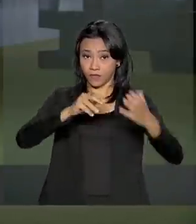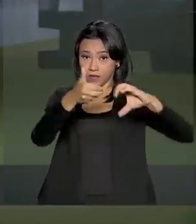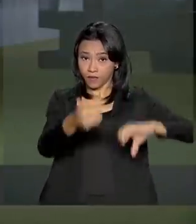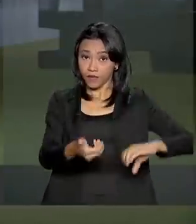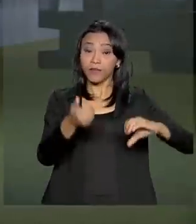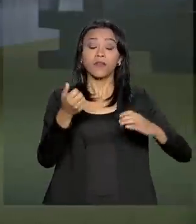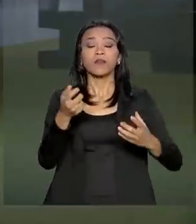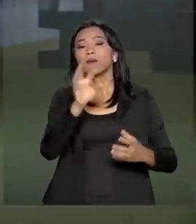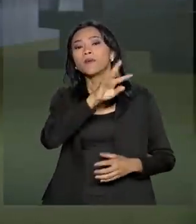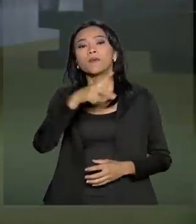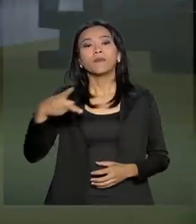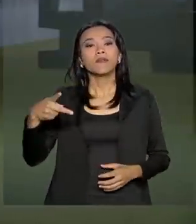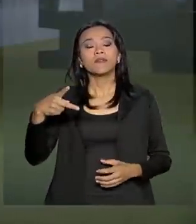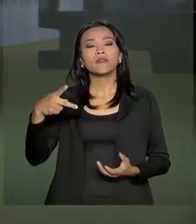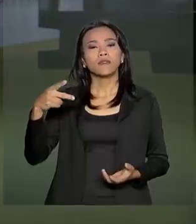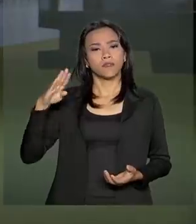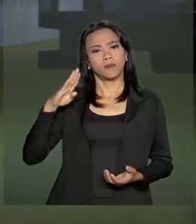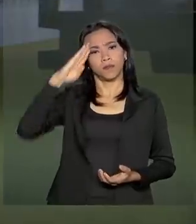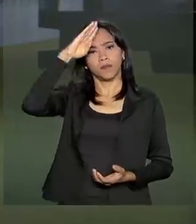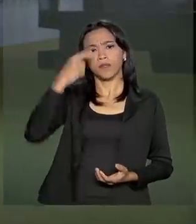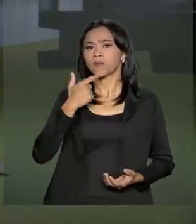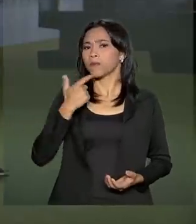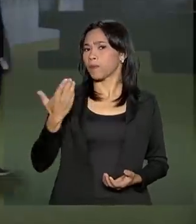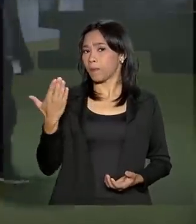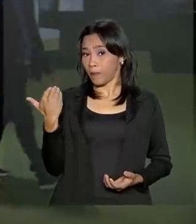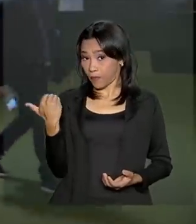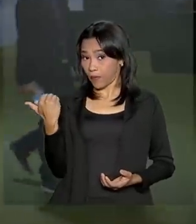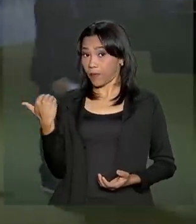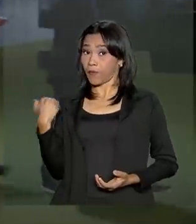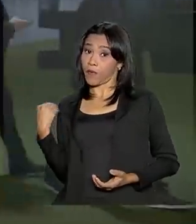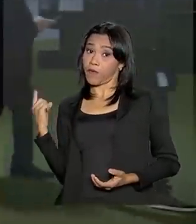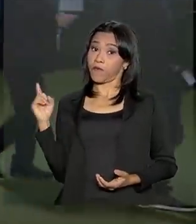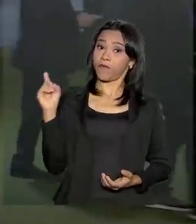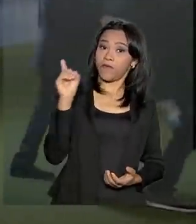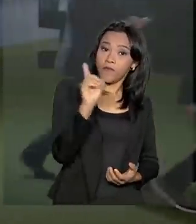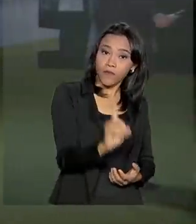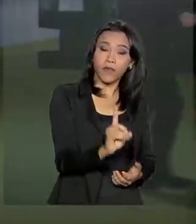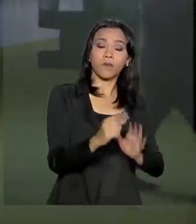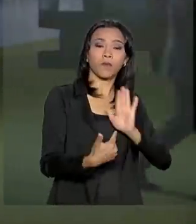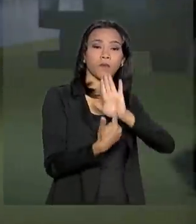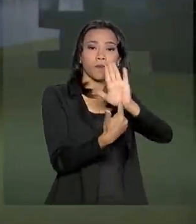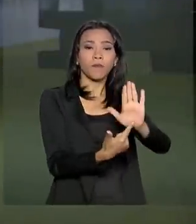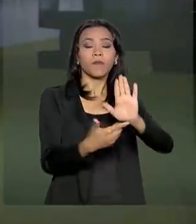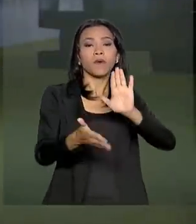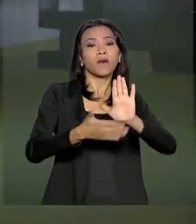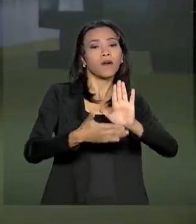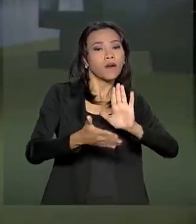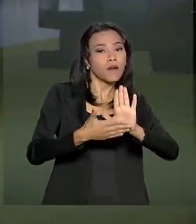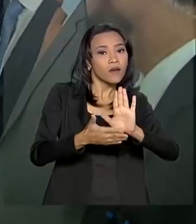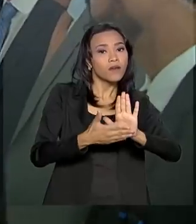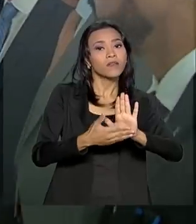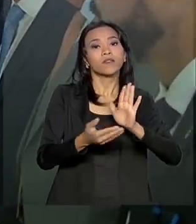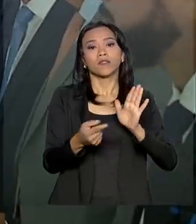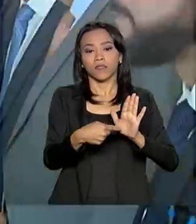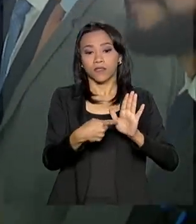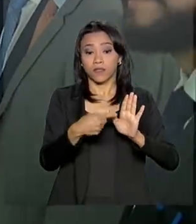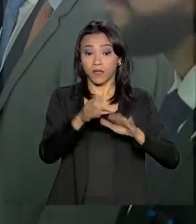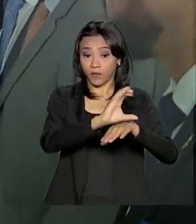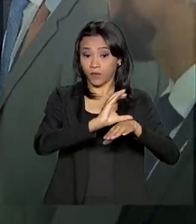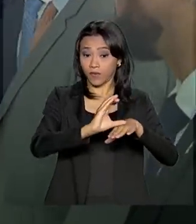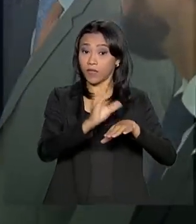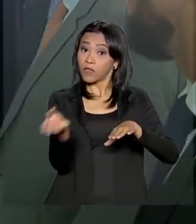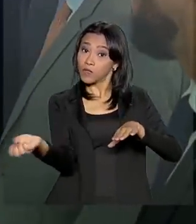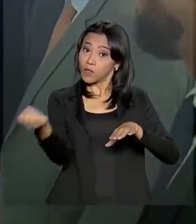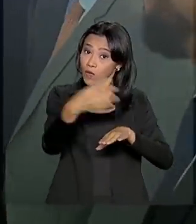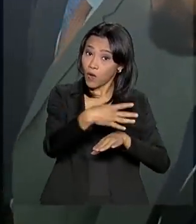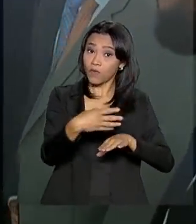Jair Bolsonaro estava até agora há pouco. Ele veio para apresentar a proposta de emenda à Constituição da nova Previdência. Jair